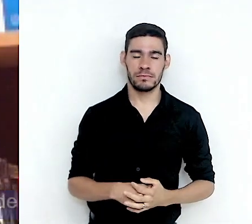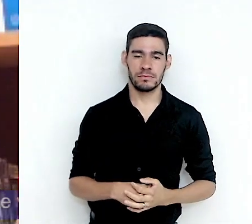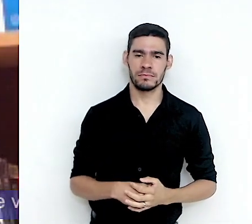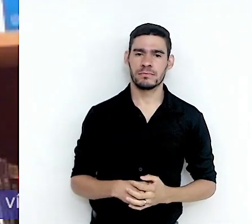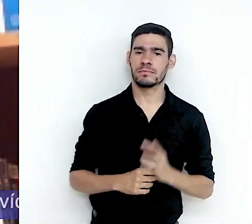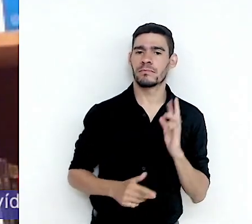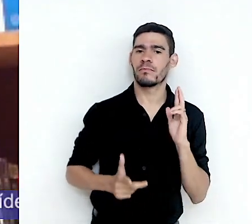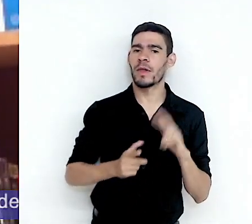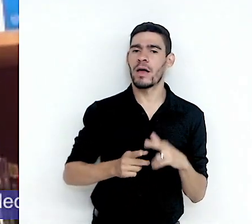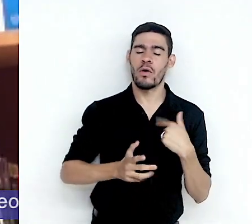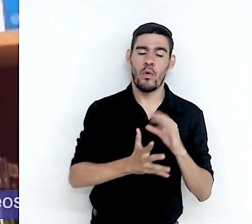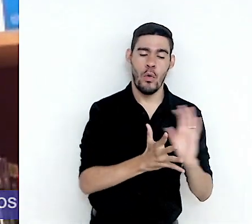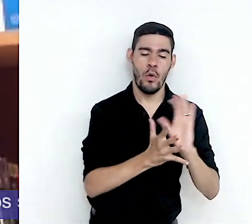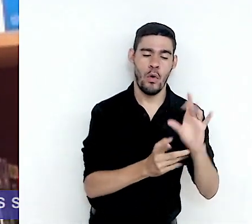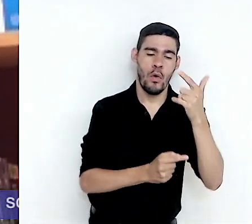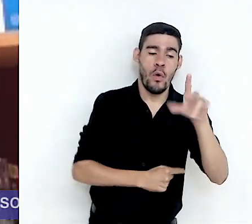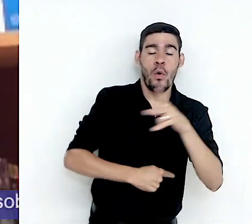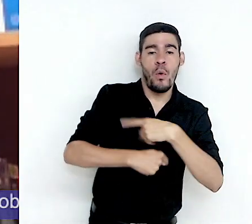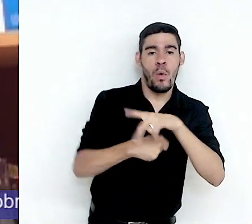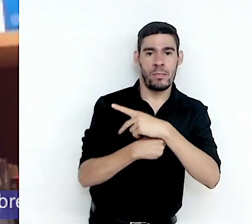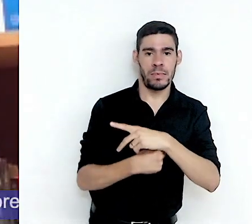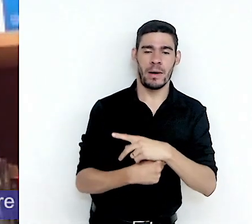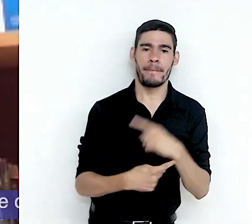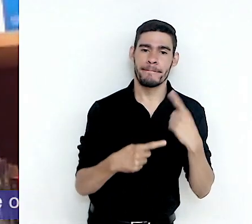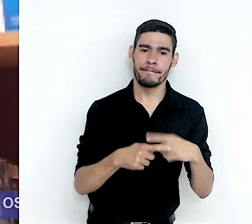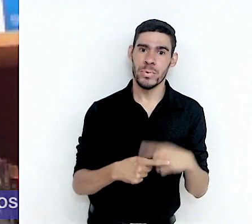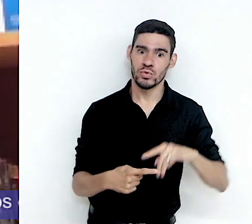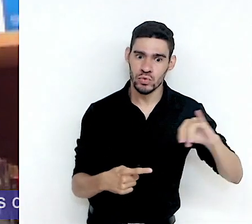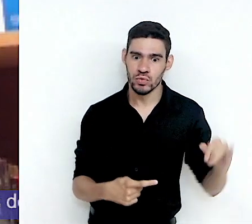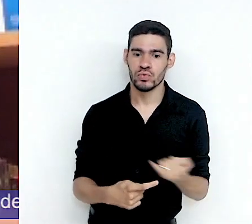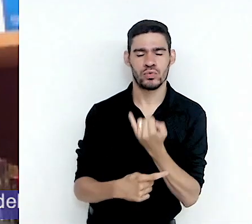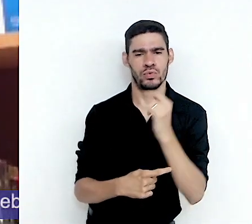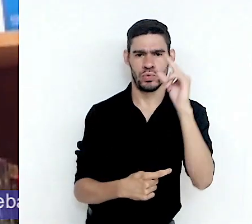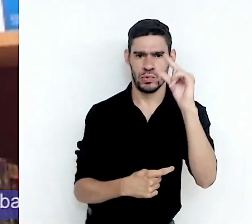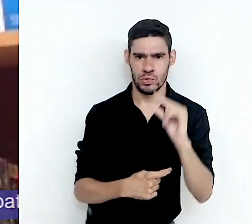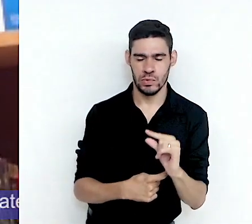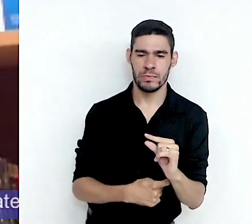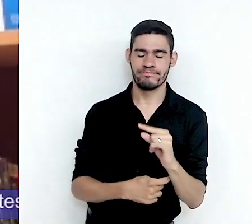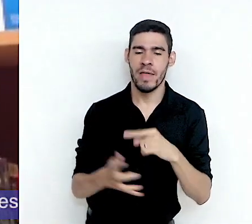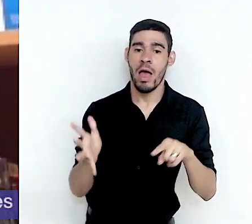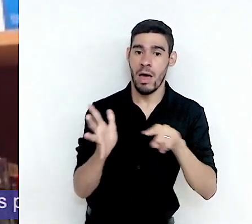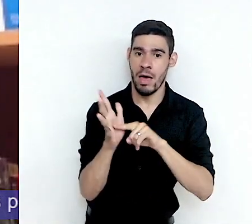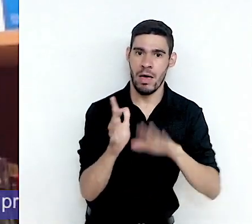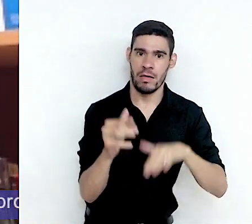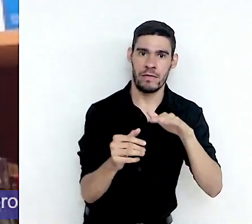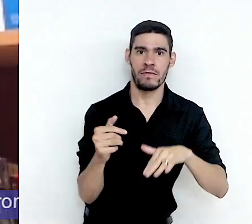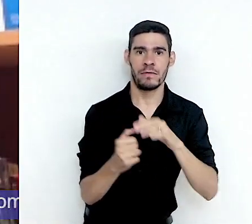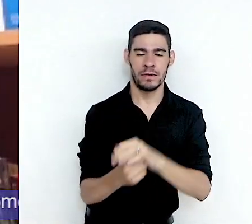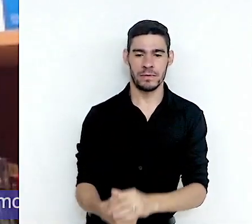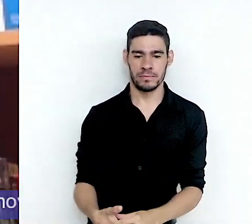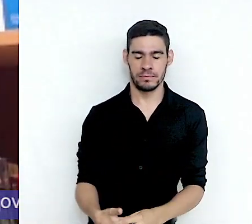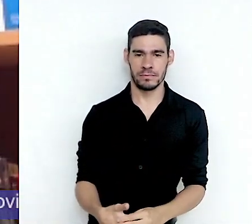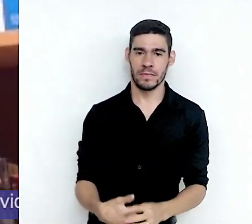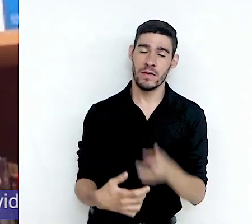refere sem investimento posterior está que os juros aqui são muito baixos até negativos eu